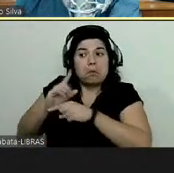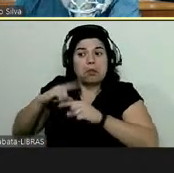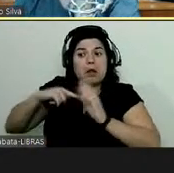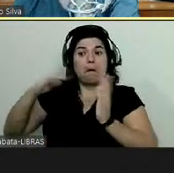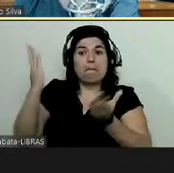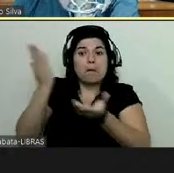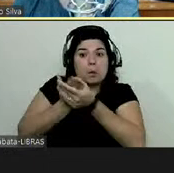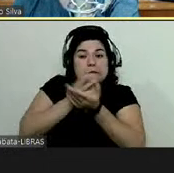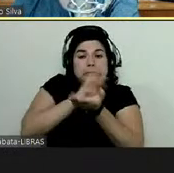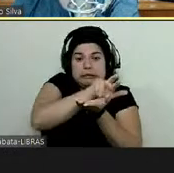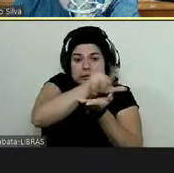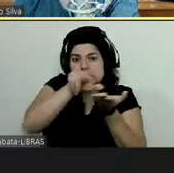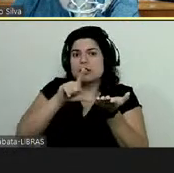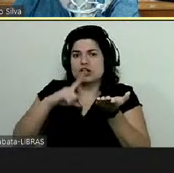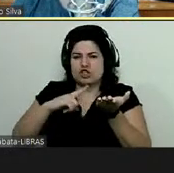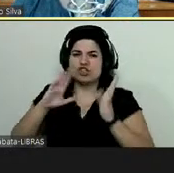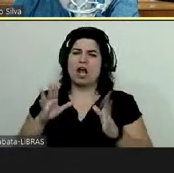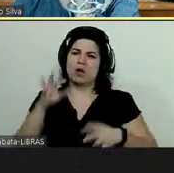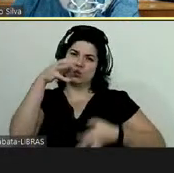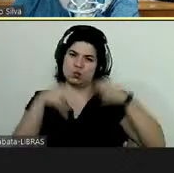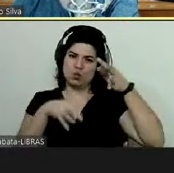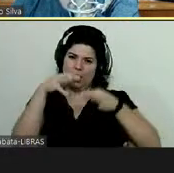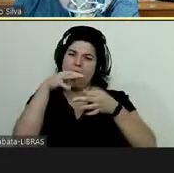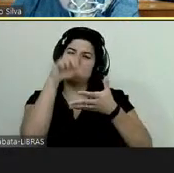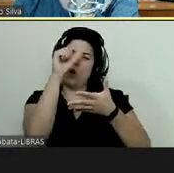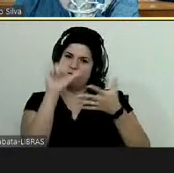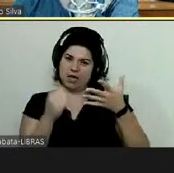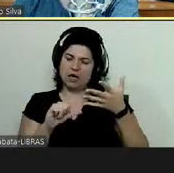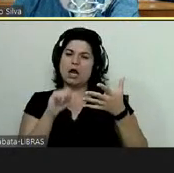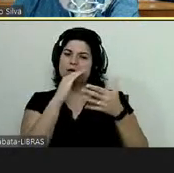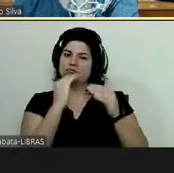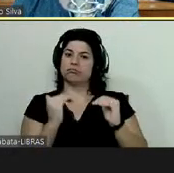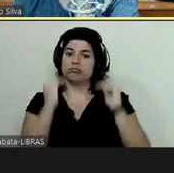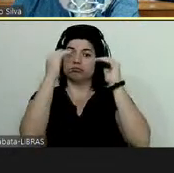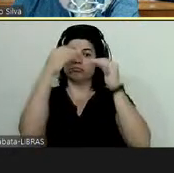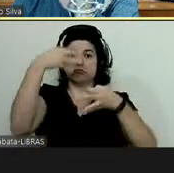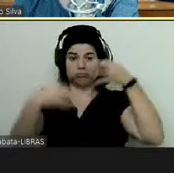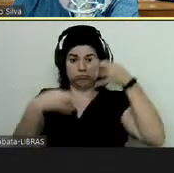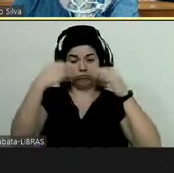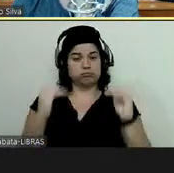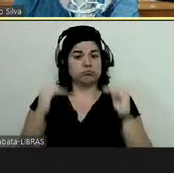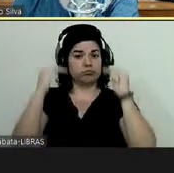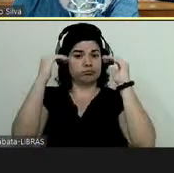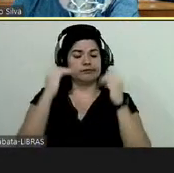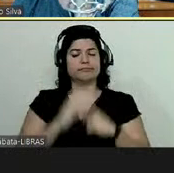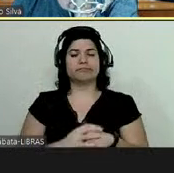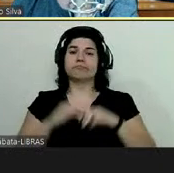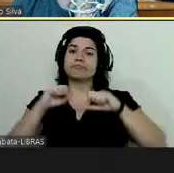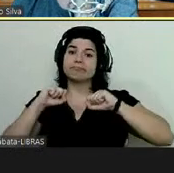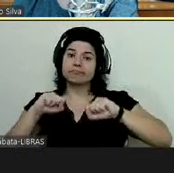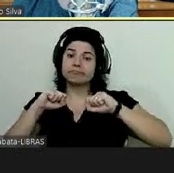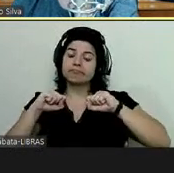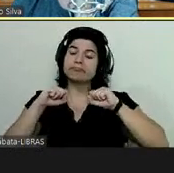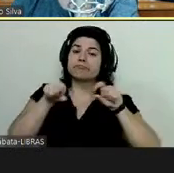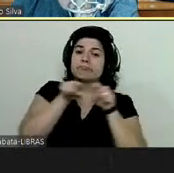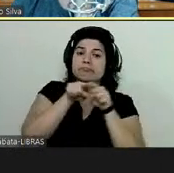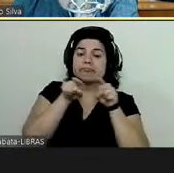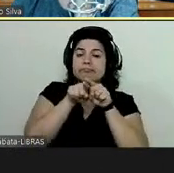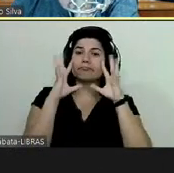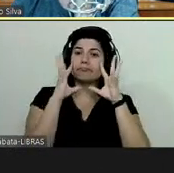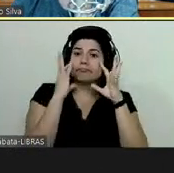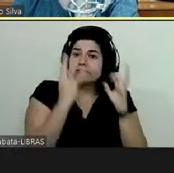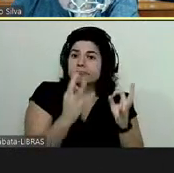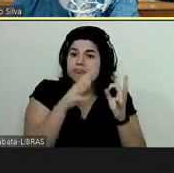exemplo que já foram julgados ali que já foram avaliados pelos e pode ser no sentido de tentar tirar o foco